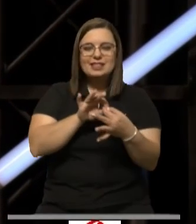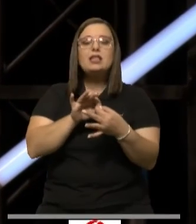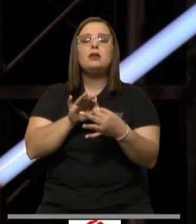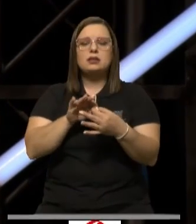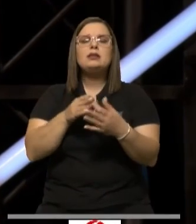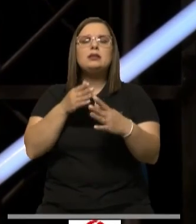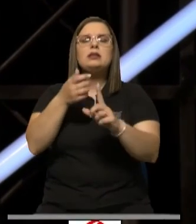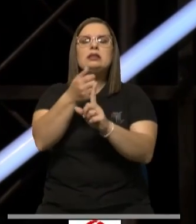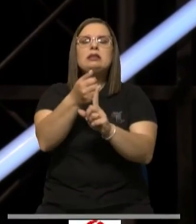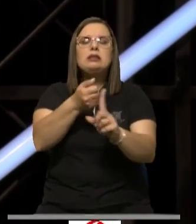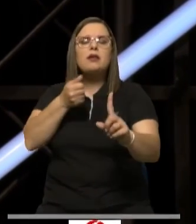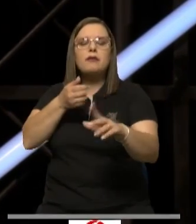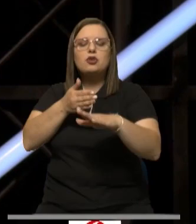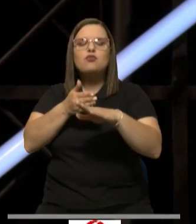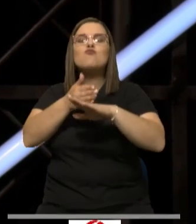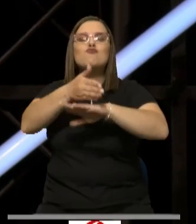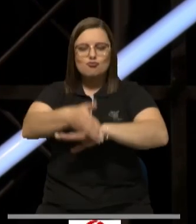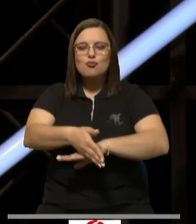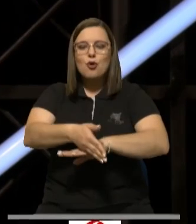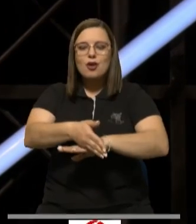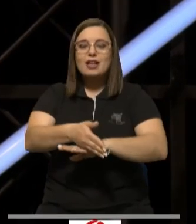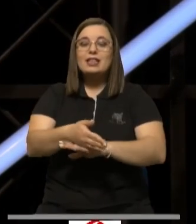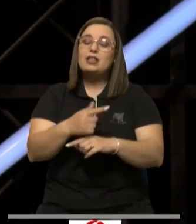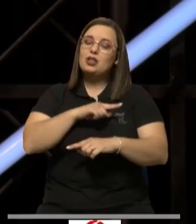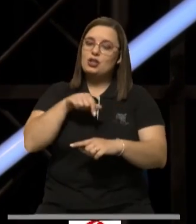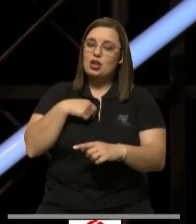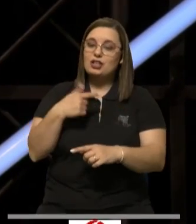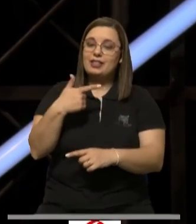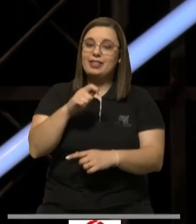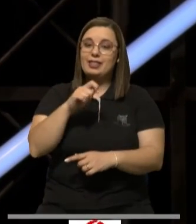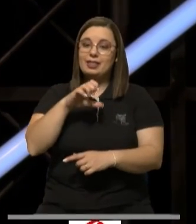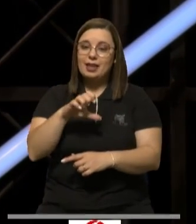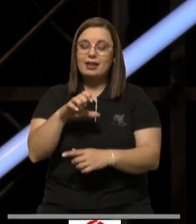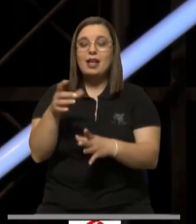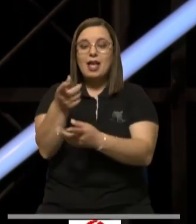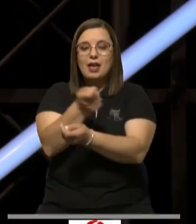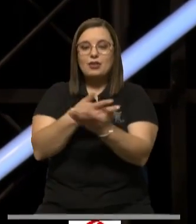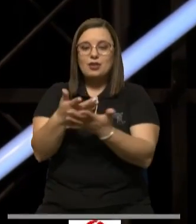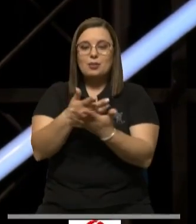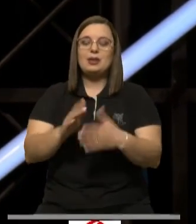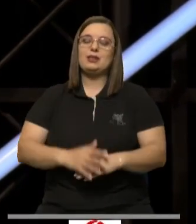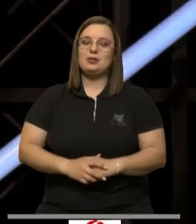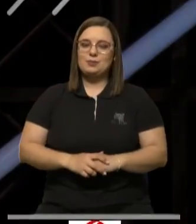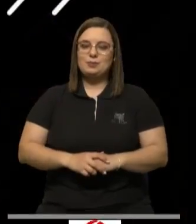ultrapassar os desafios que temos pela frente. Vamos então em Tech and Economics, The Way Forward.